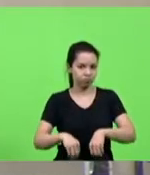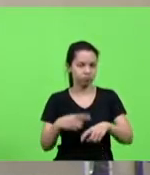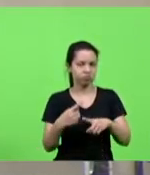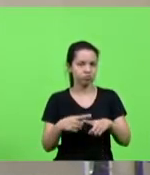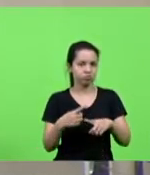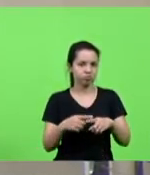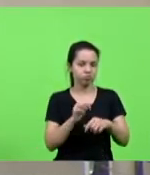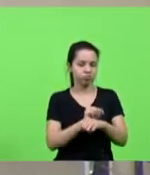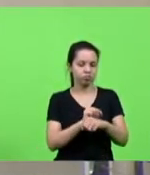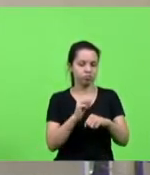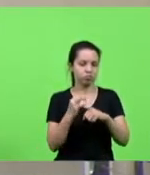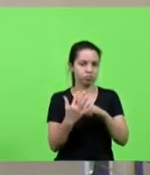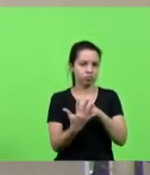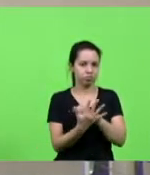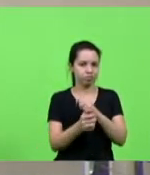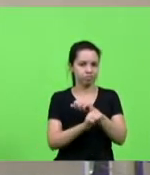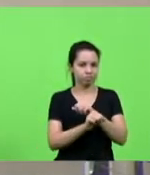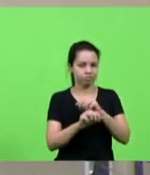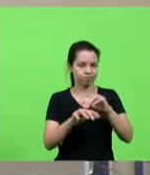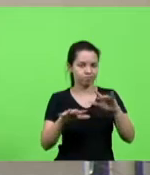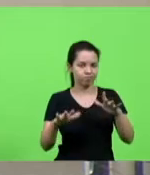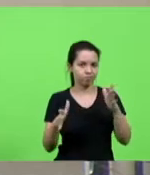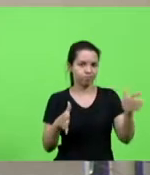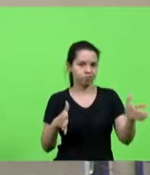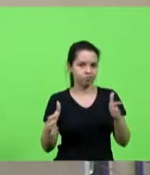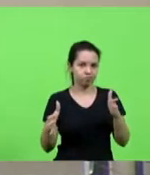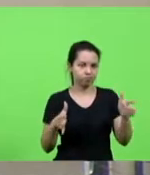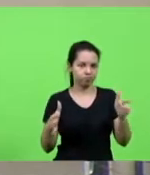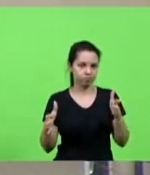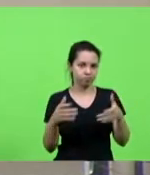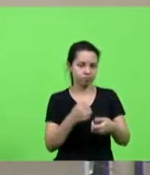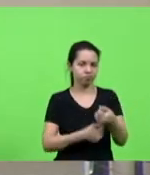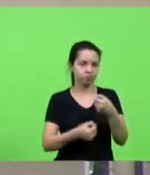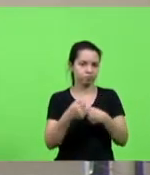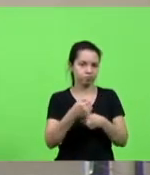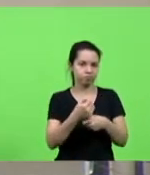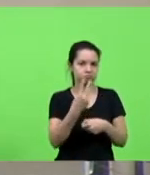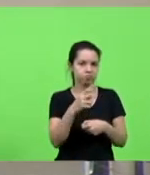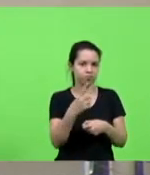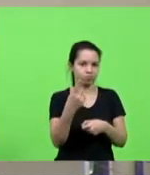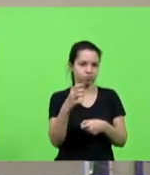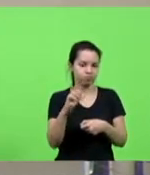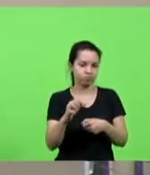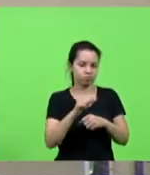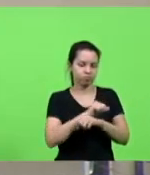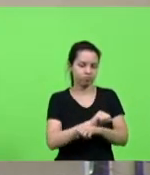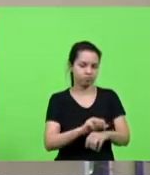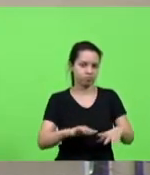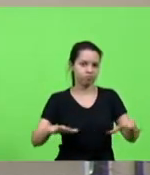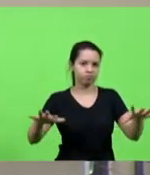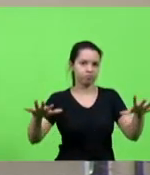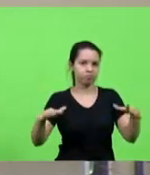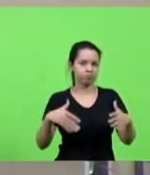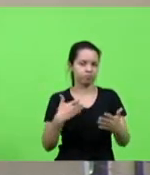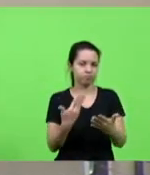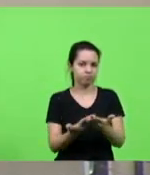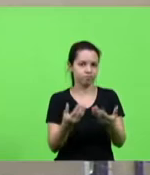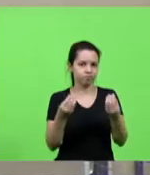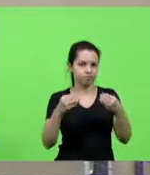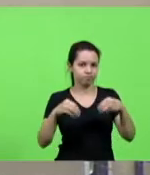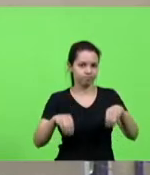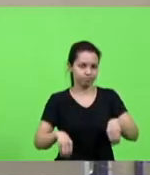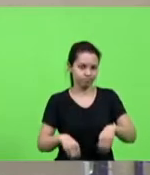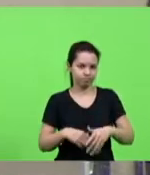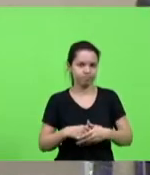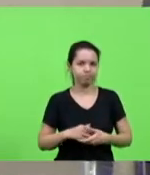saúde pública de importância internacional decorrente do coronavírus responsável pelo surto de 2019 e estabelece